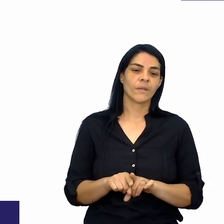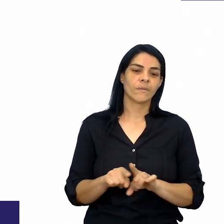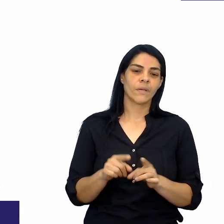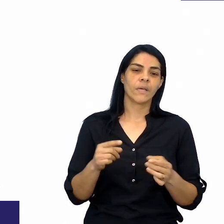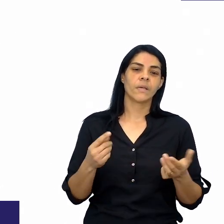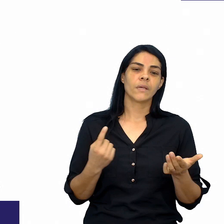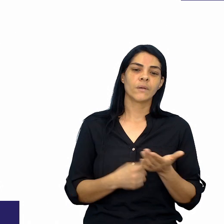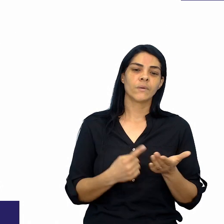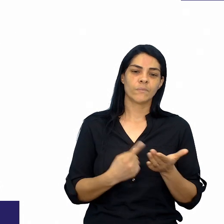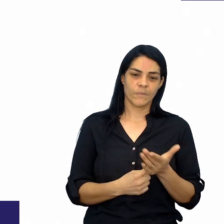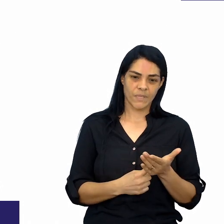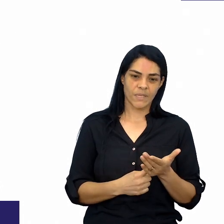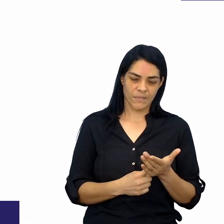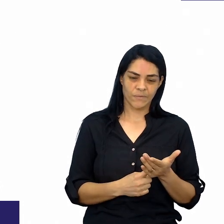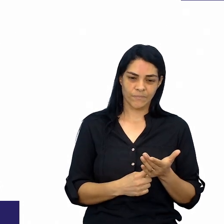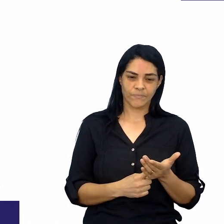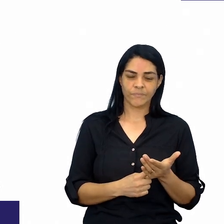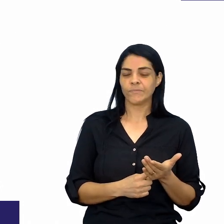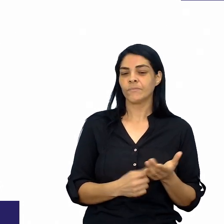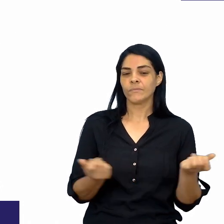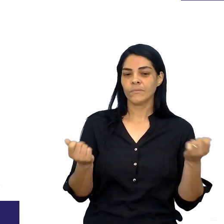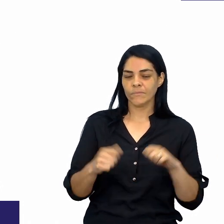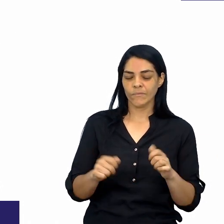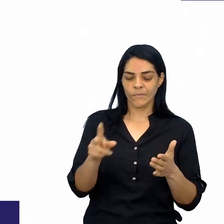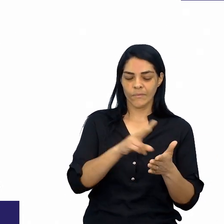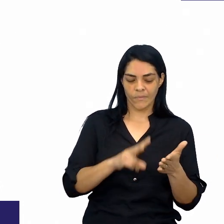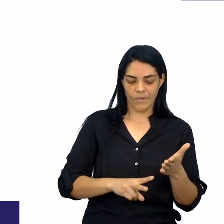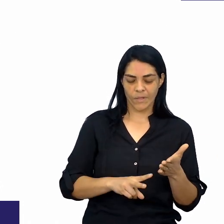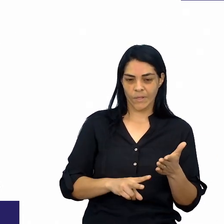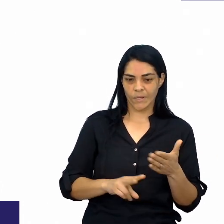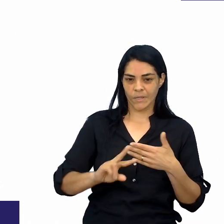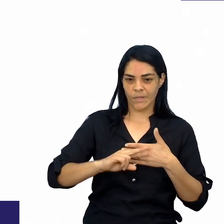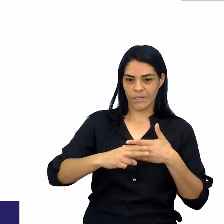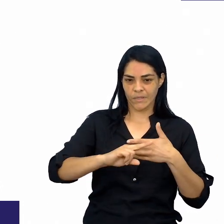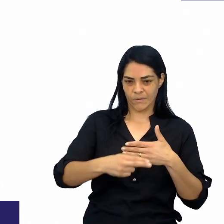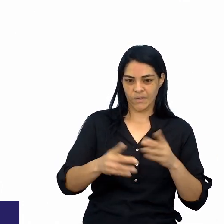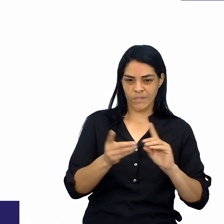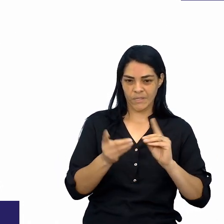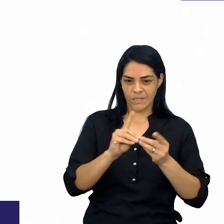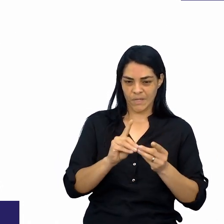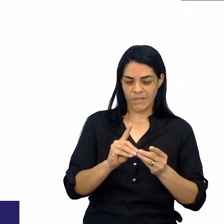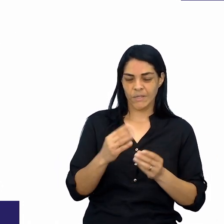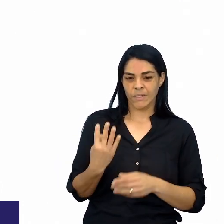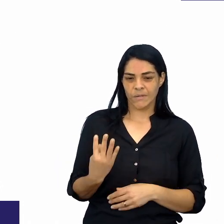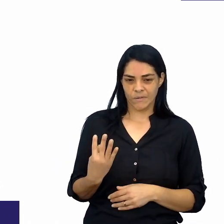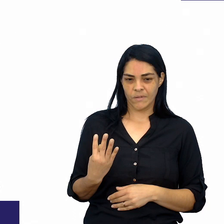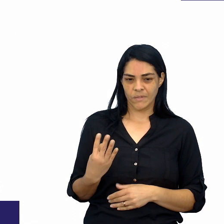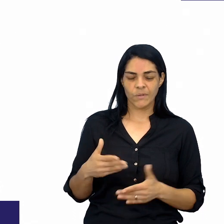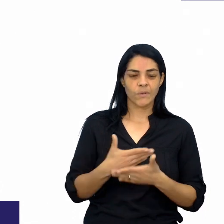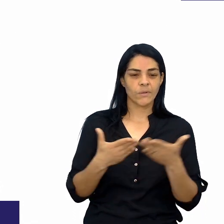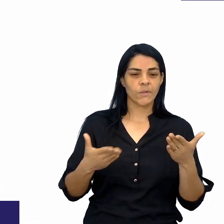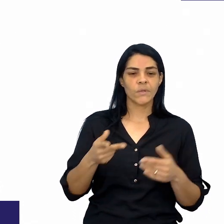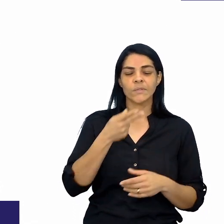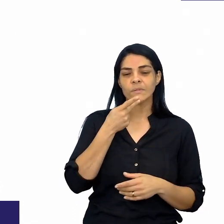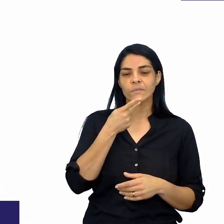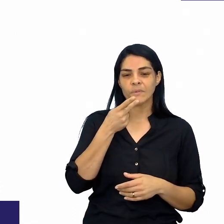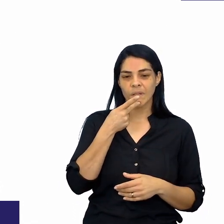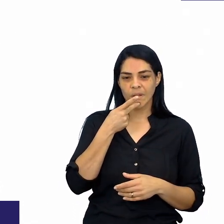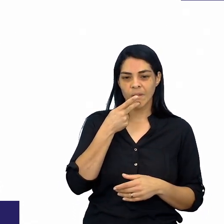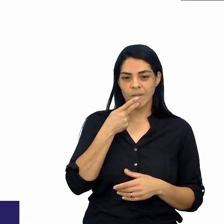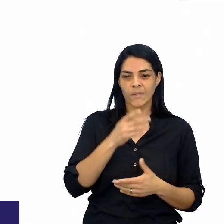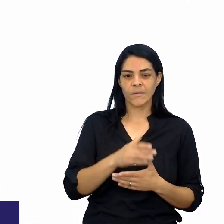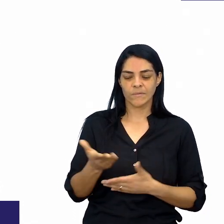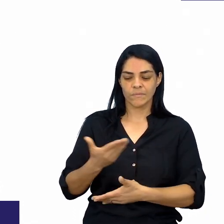tratamos das capacidades leitoras. Já na sequência didática 4, nós falamos sobre a